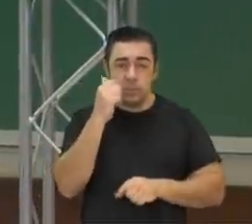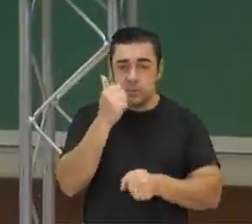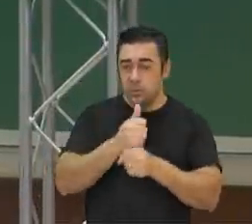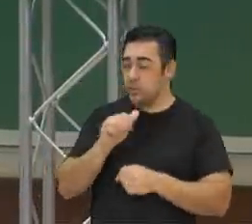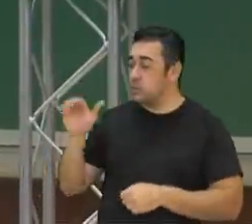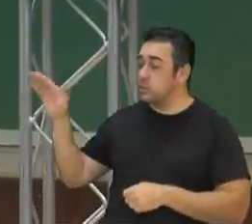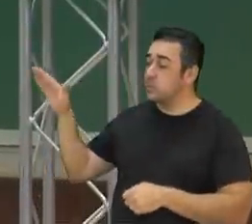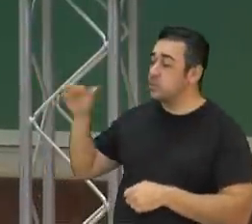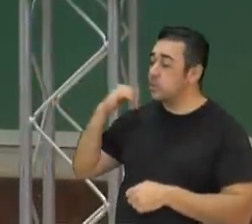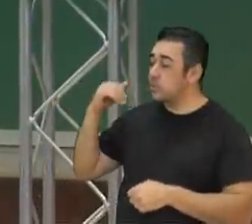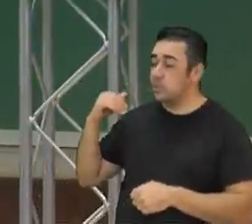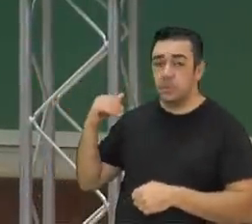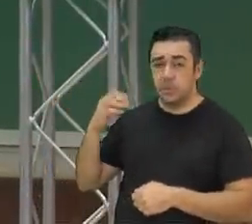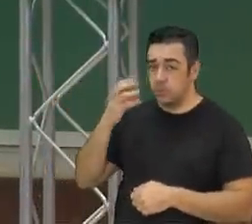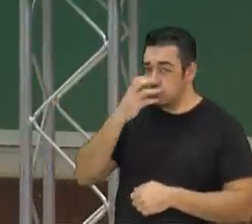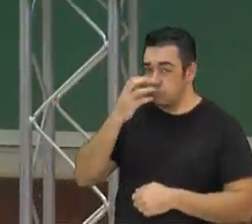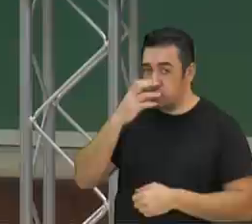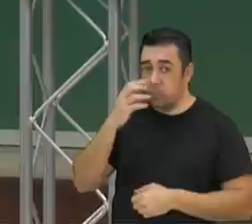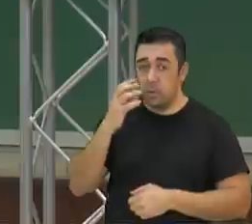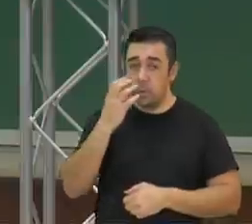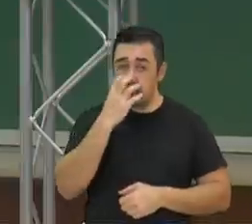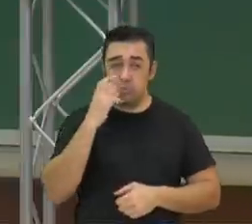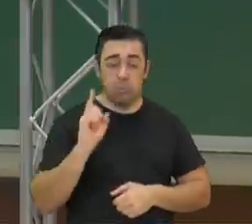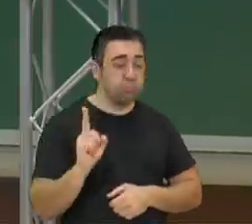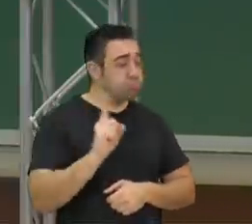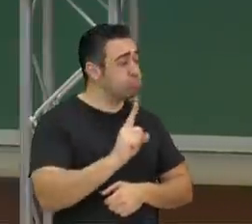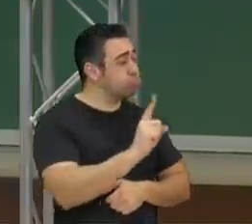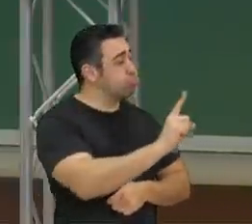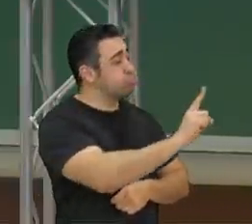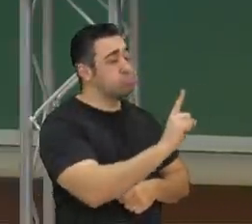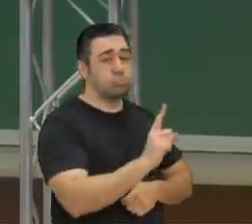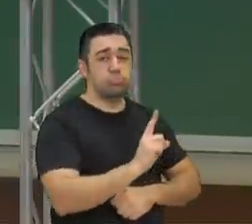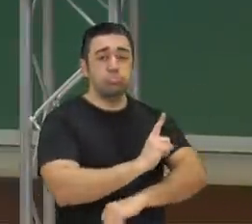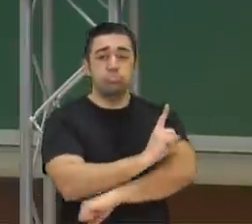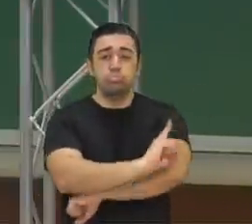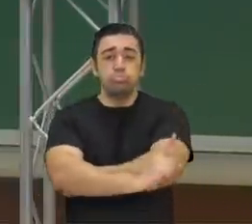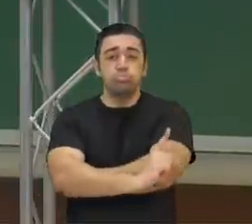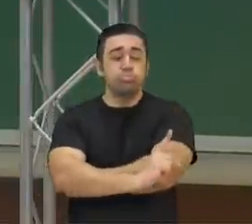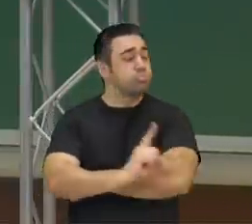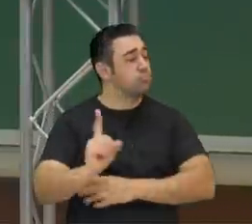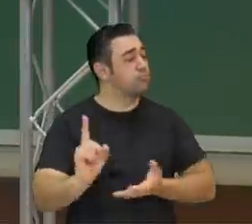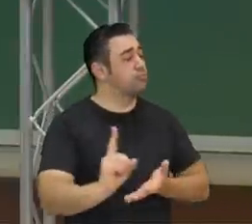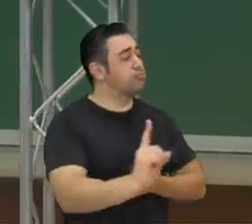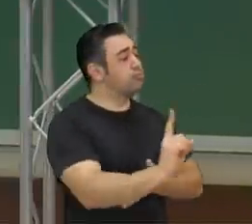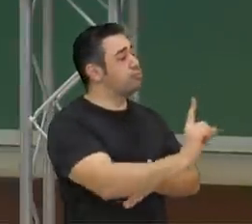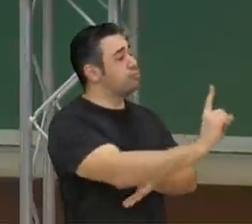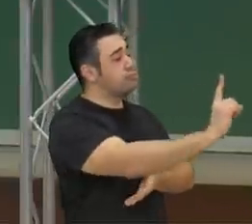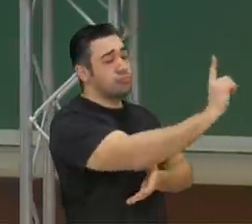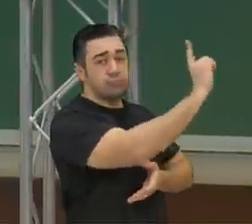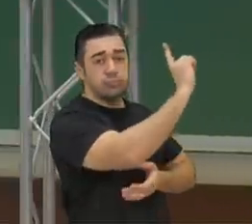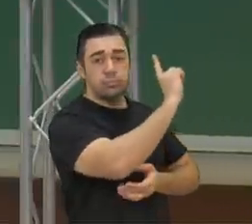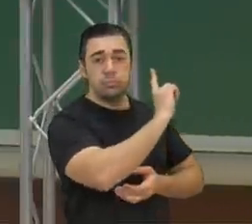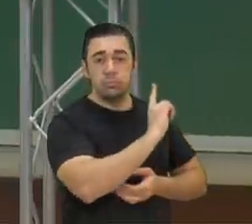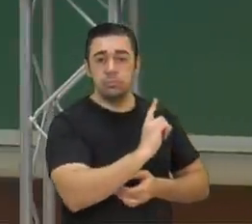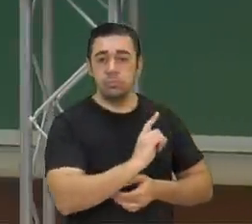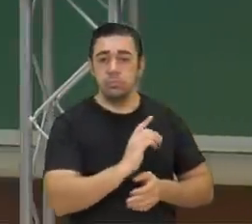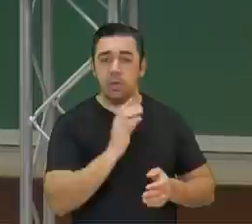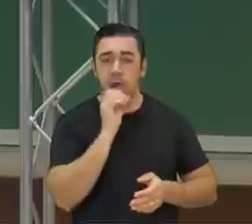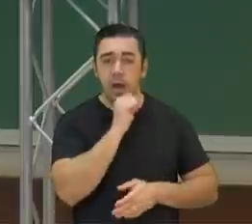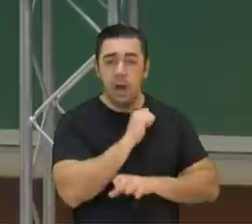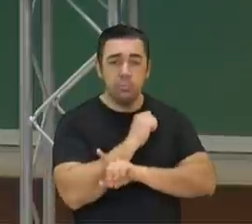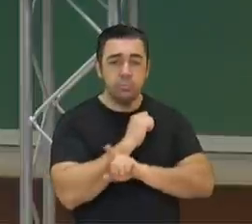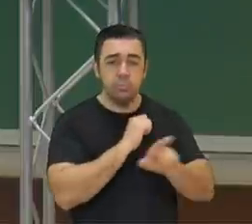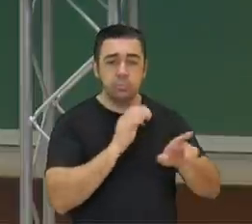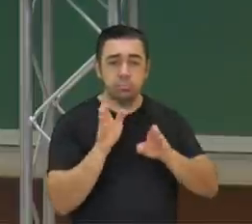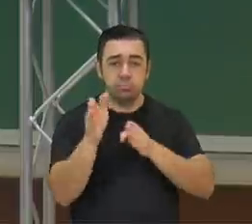de perto e vai embora, né? E ali ele nem uma só vez olhou para trás, né? Um momento ali rápido, muito efêmero,